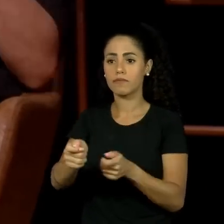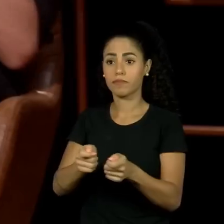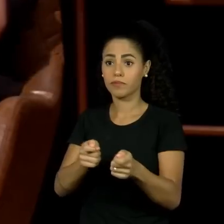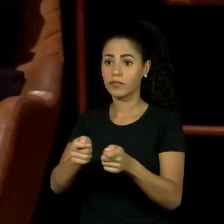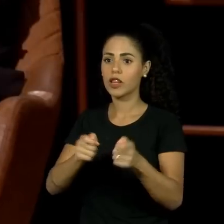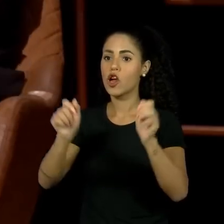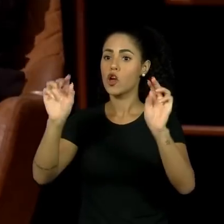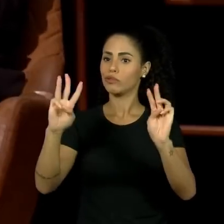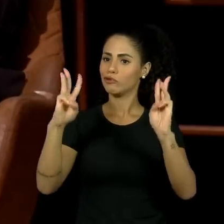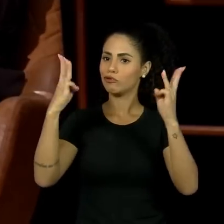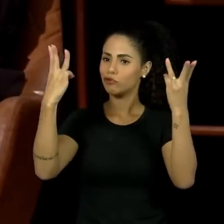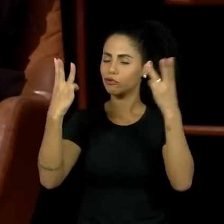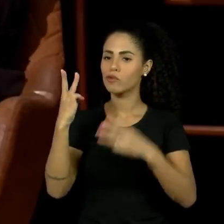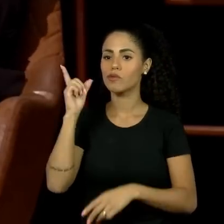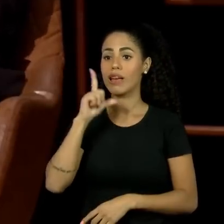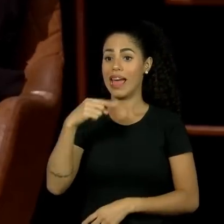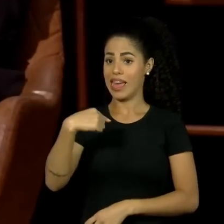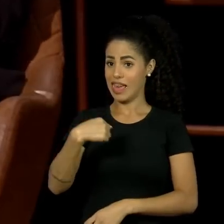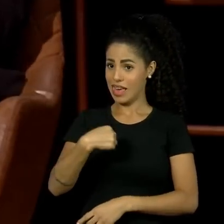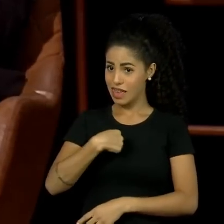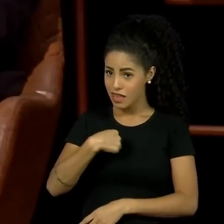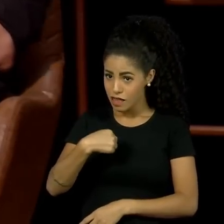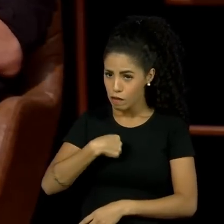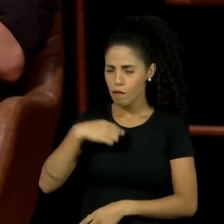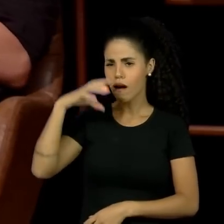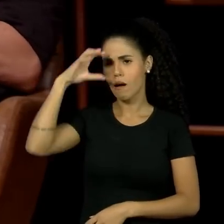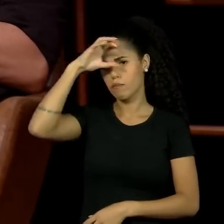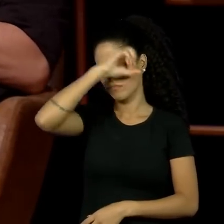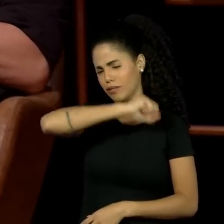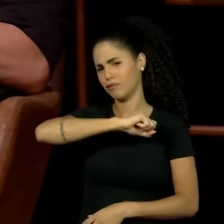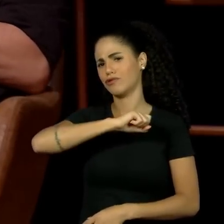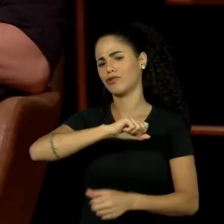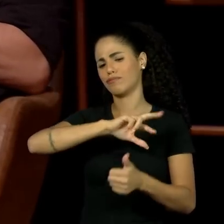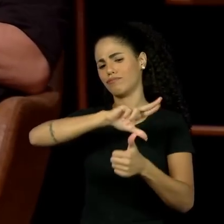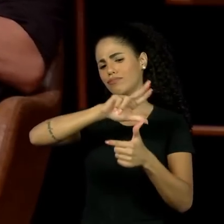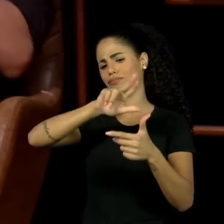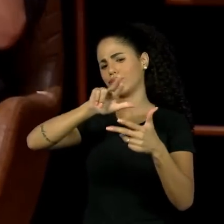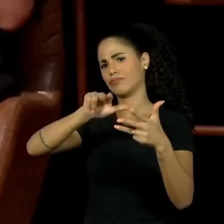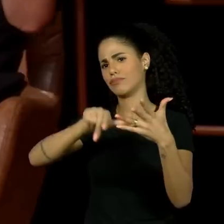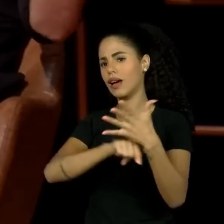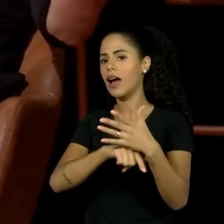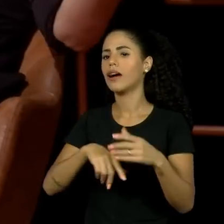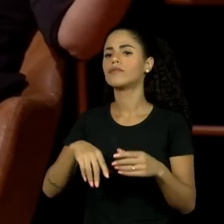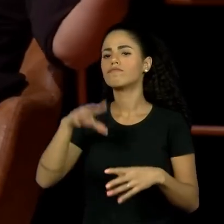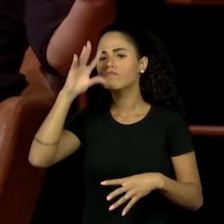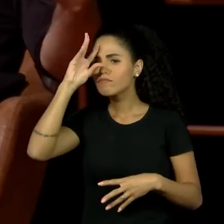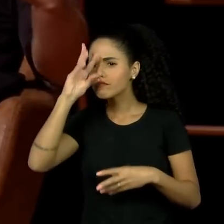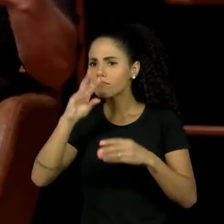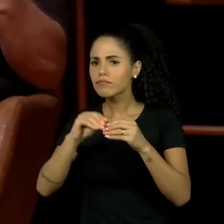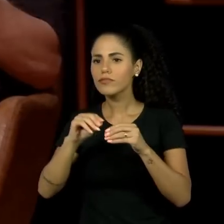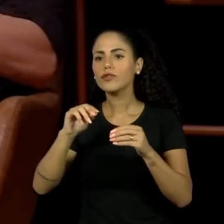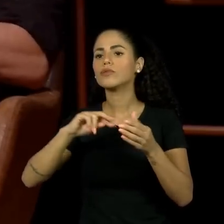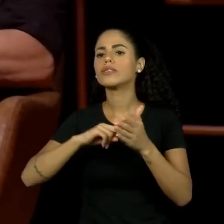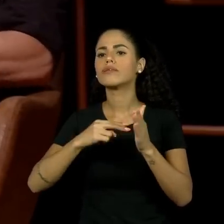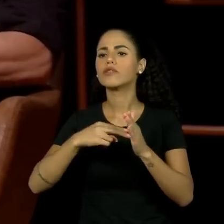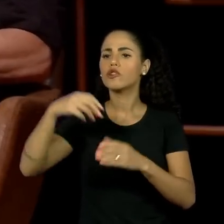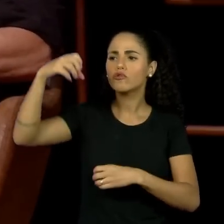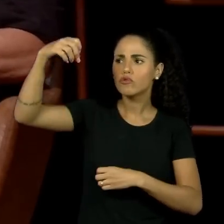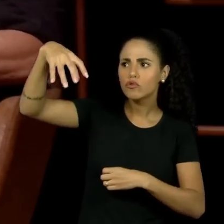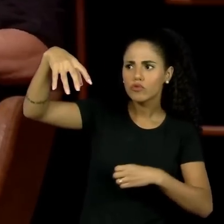shows. Com ela eu aprendi muito, aprendi a entender o que é uma luz de um